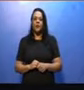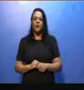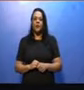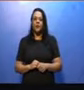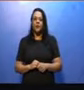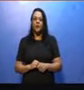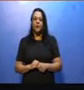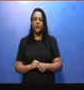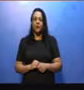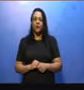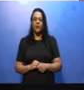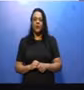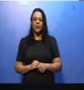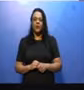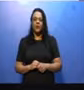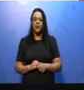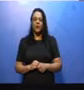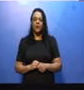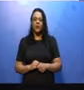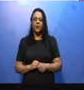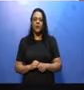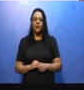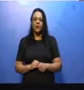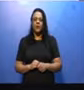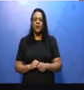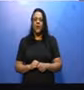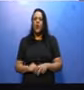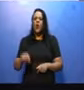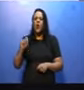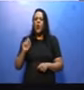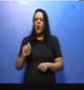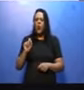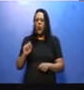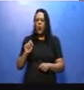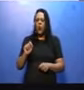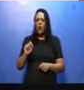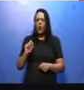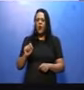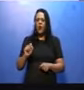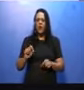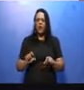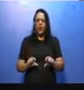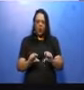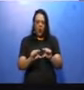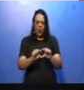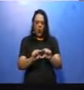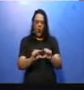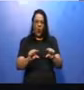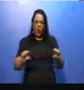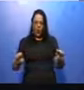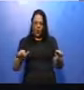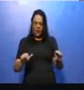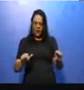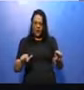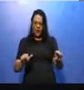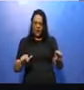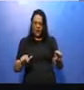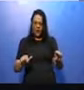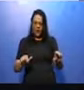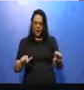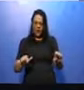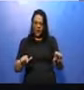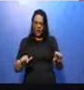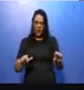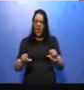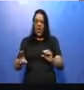Desculpa que eu voltei. O que são orações subordinadas adjetivas, que é em si